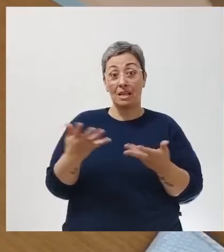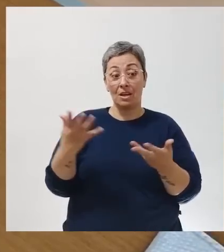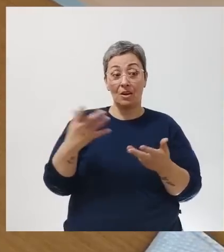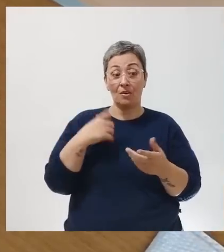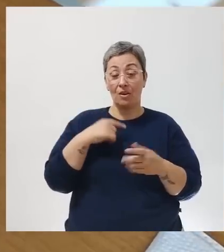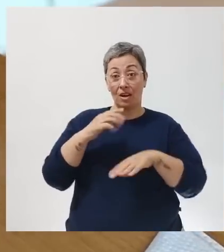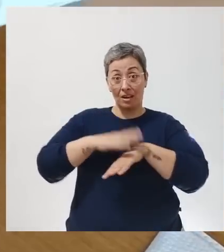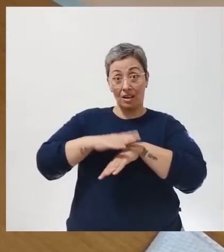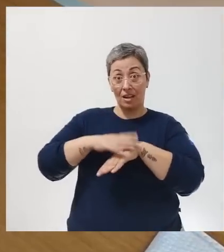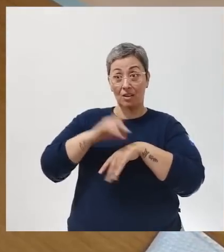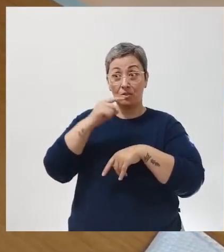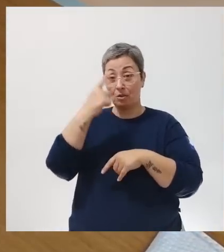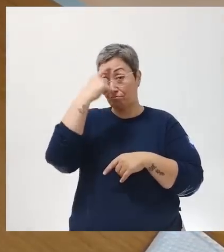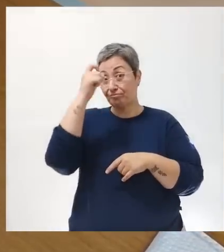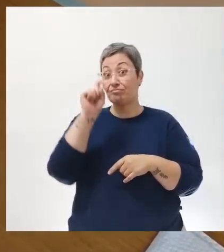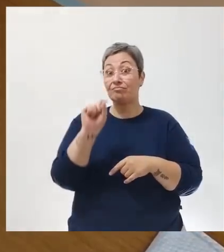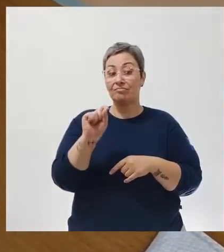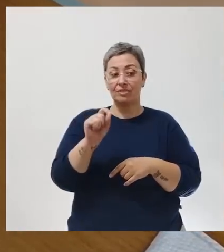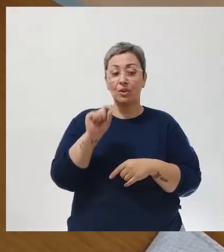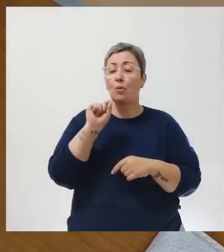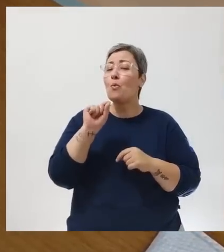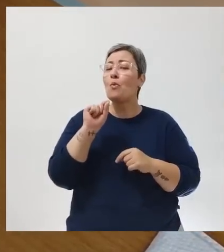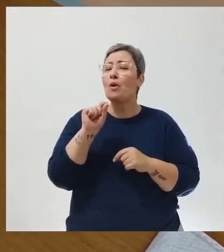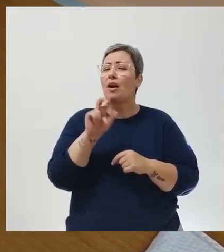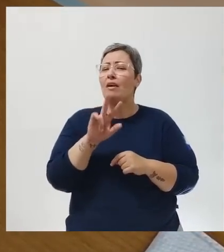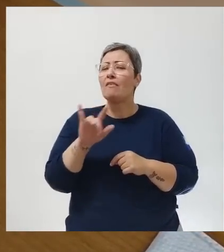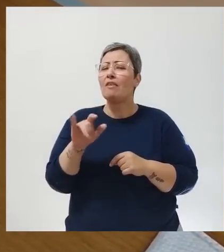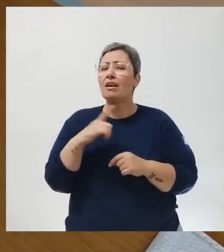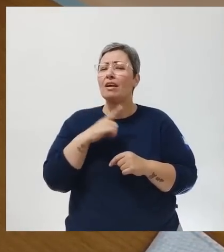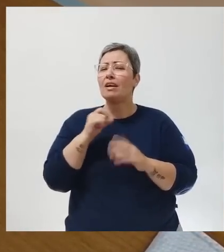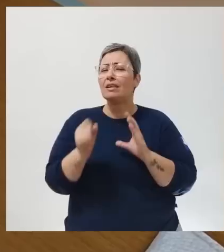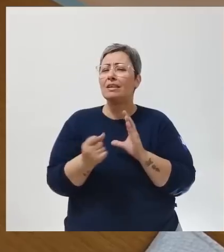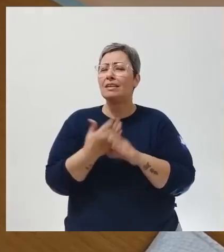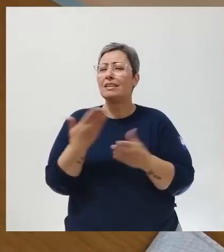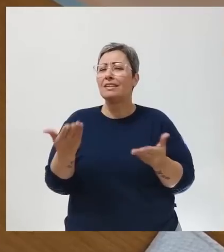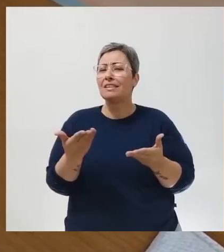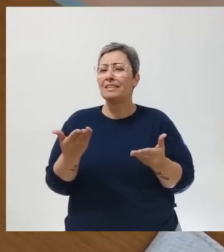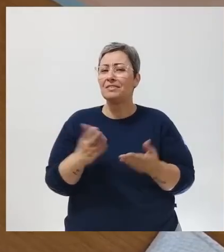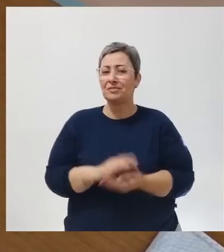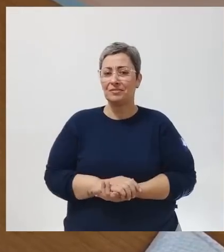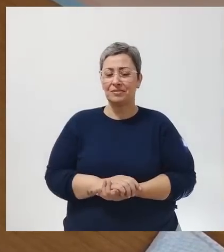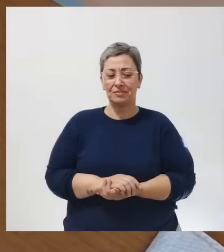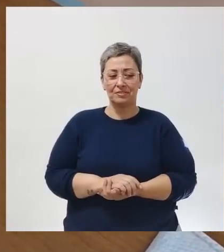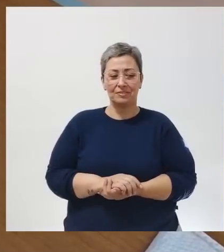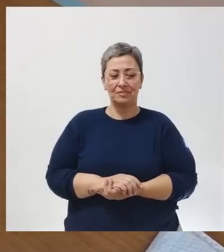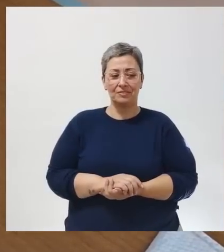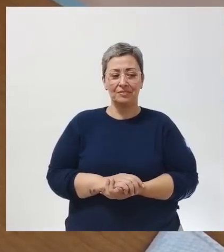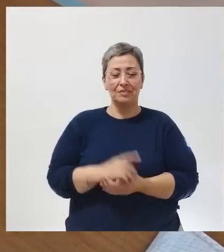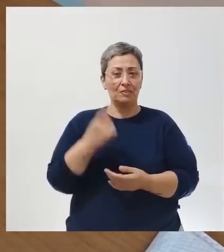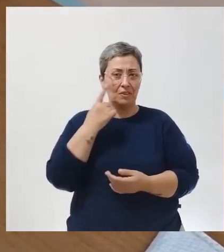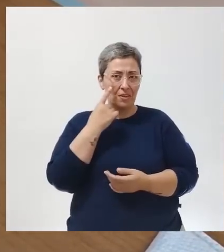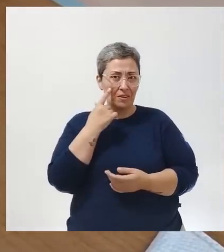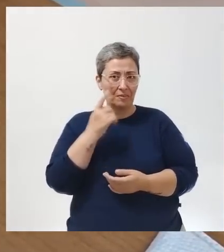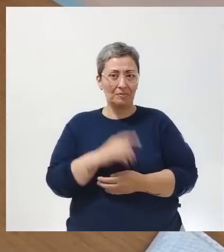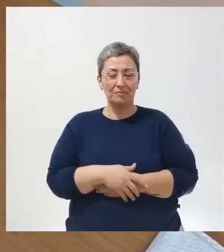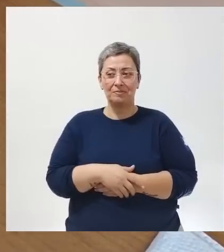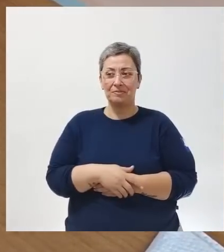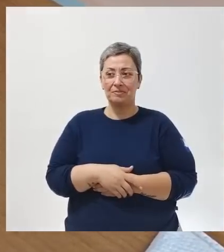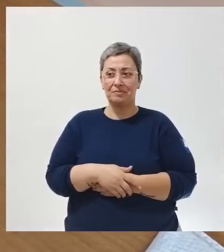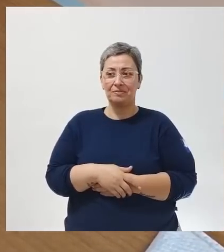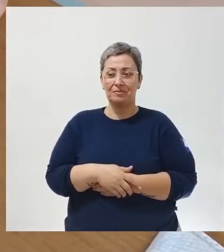Agora é a sua vez de adivinhar. O que você acha que vai aparecer aqui? Vamos